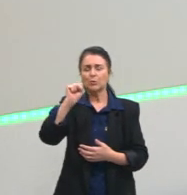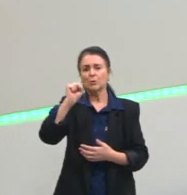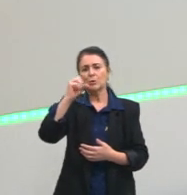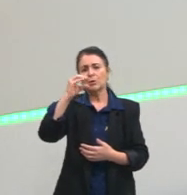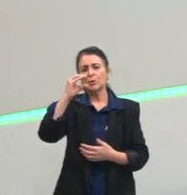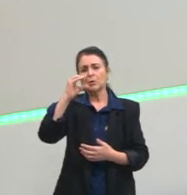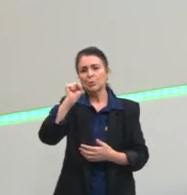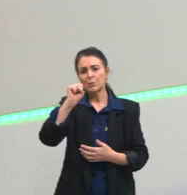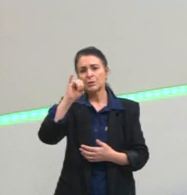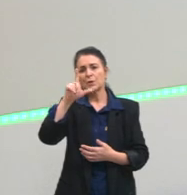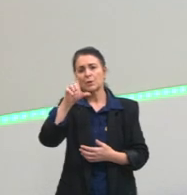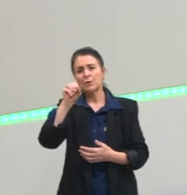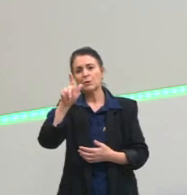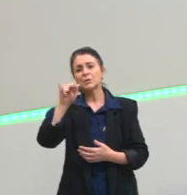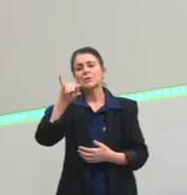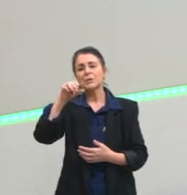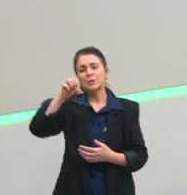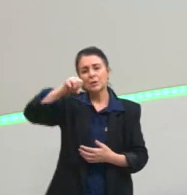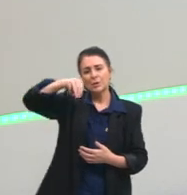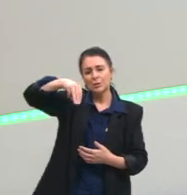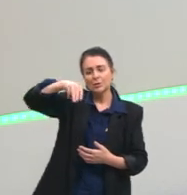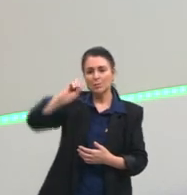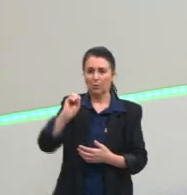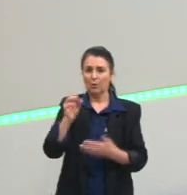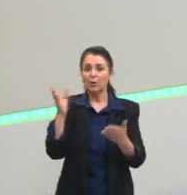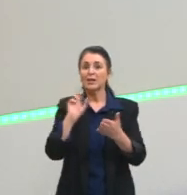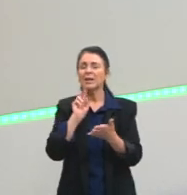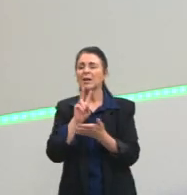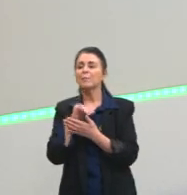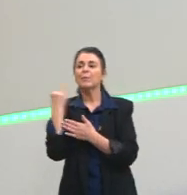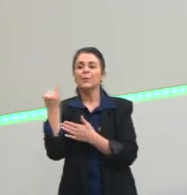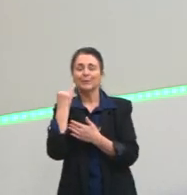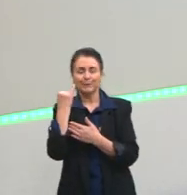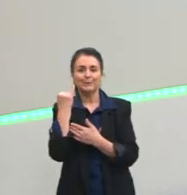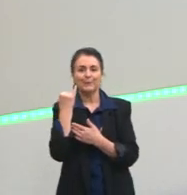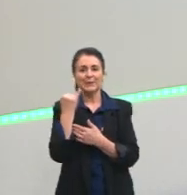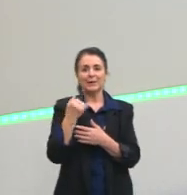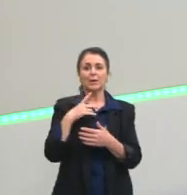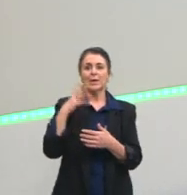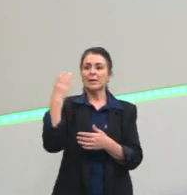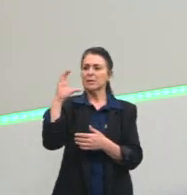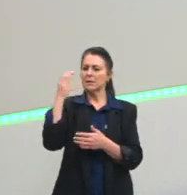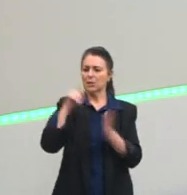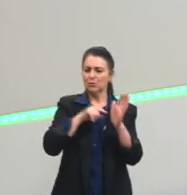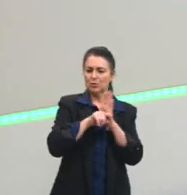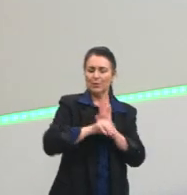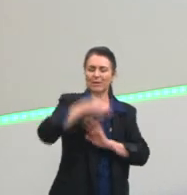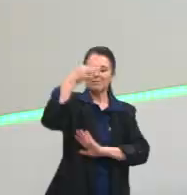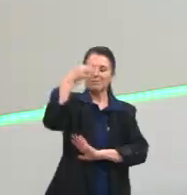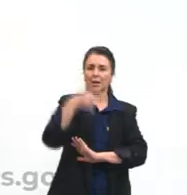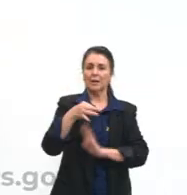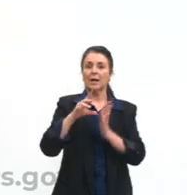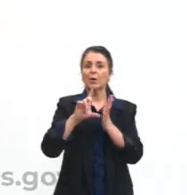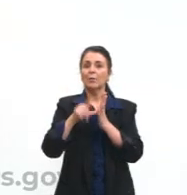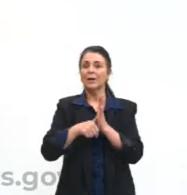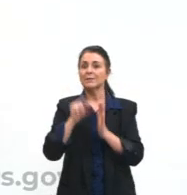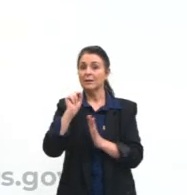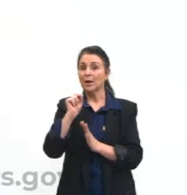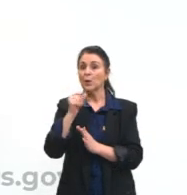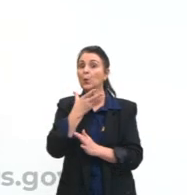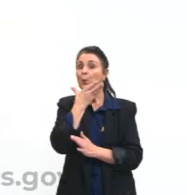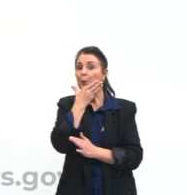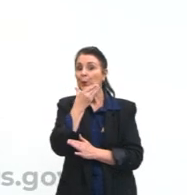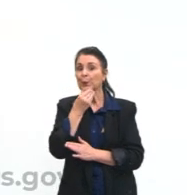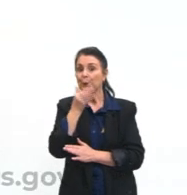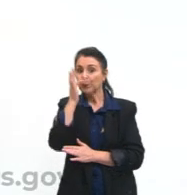não é tão tão correta assim então só que vale o que é experimental que científico que exato e as suas nossa eu fiz aqui Augusto